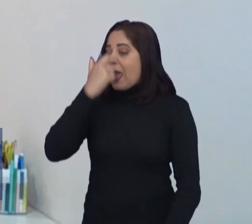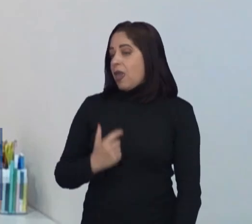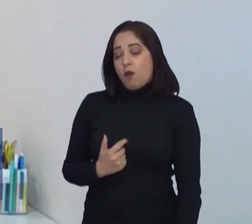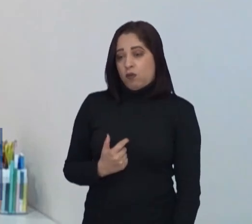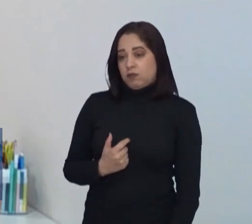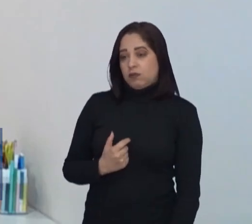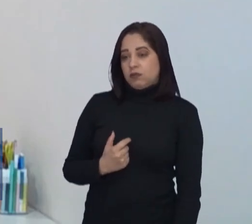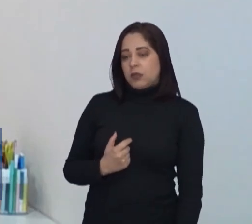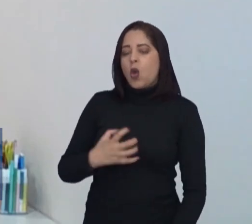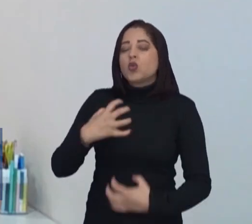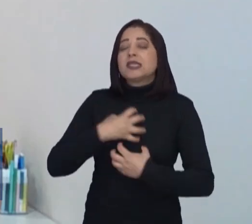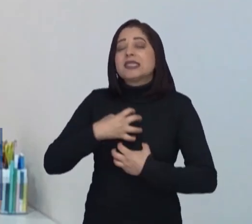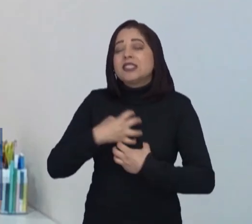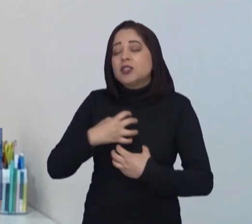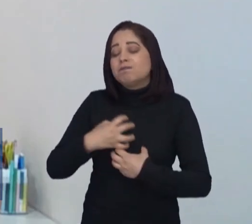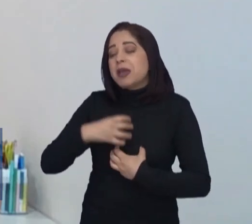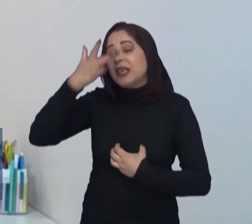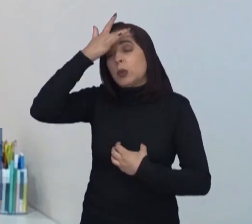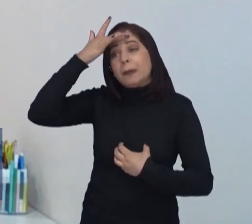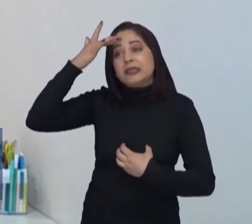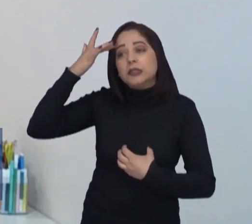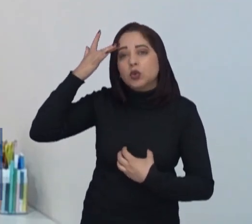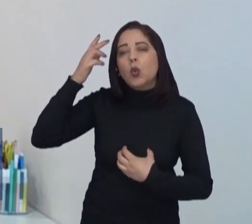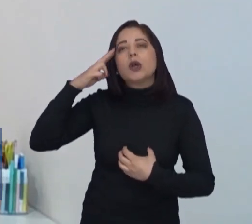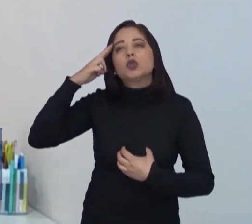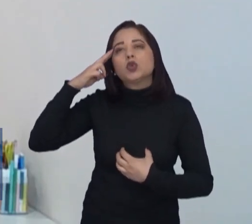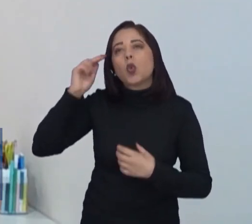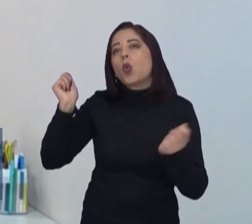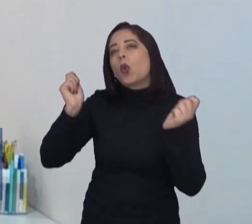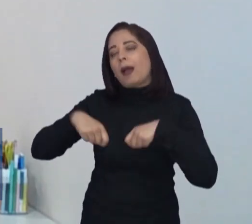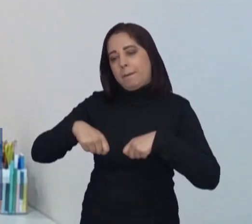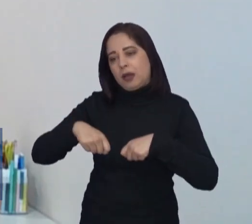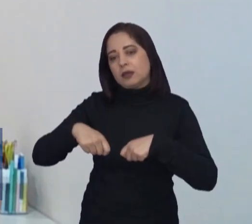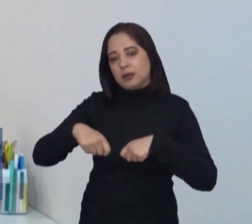né? Com seus sentimentos, com os seus sonhos, você idealiza para o seu